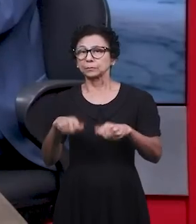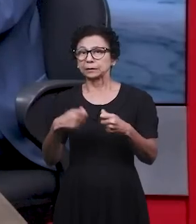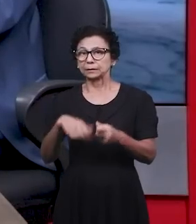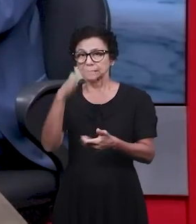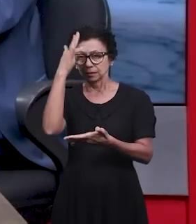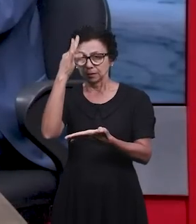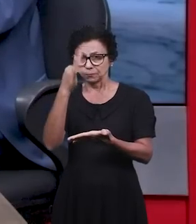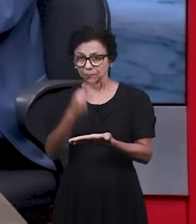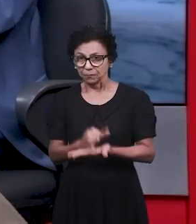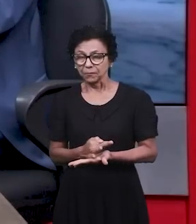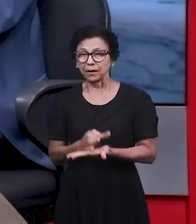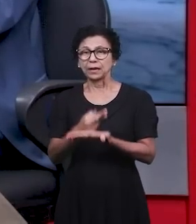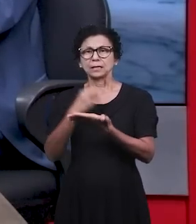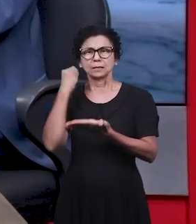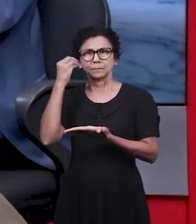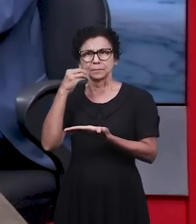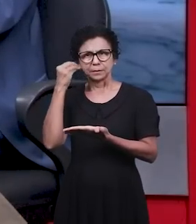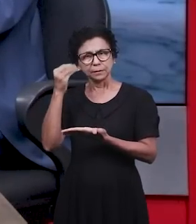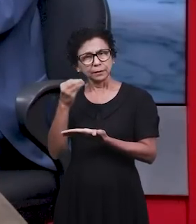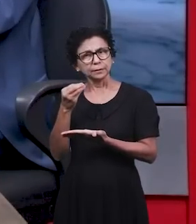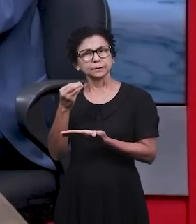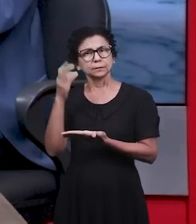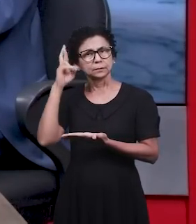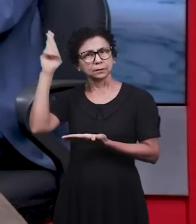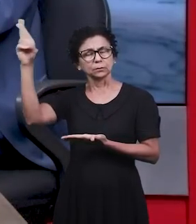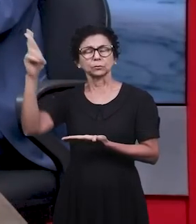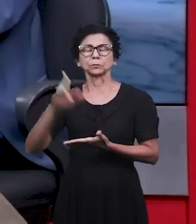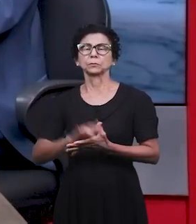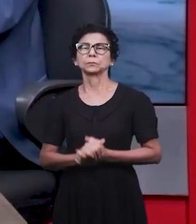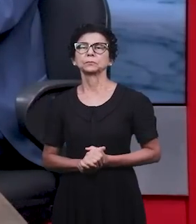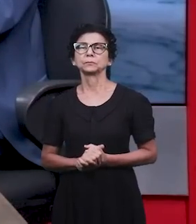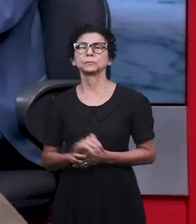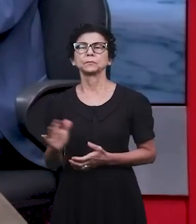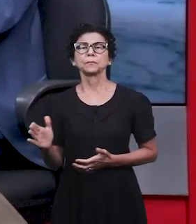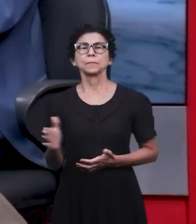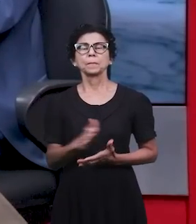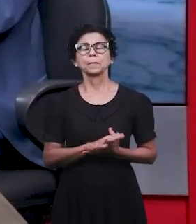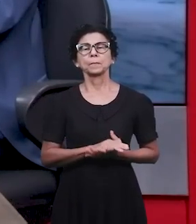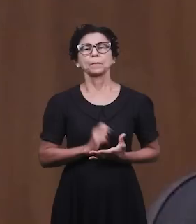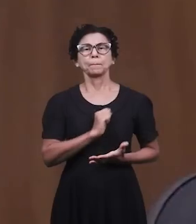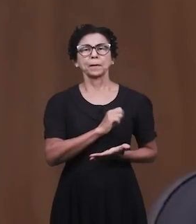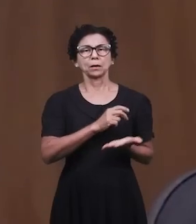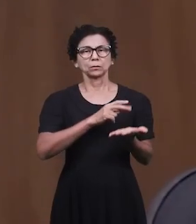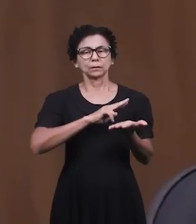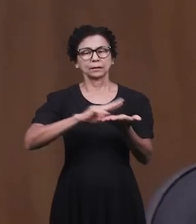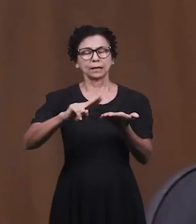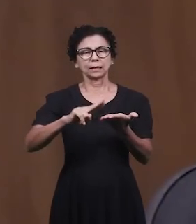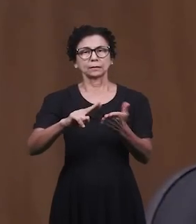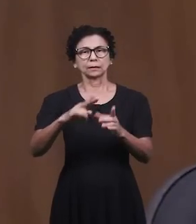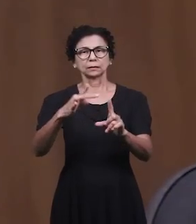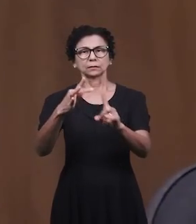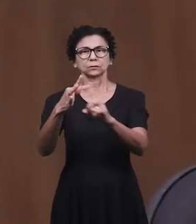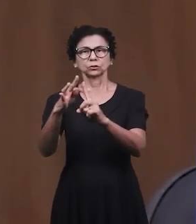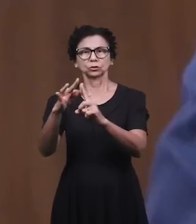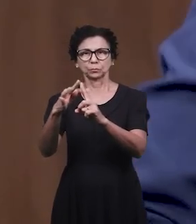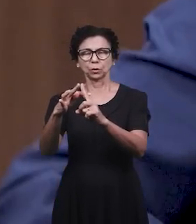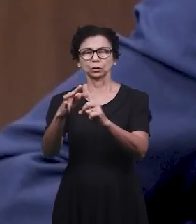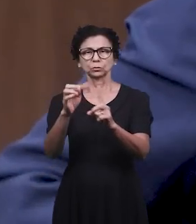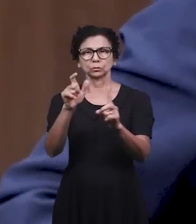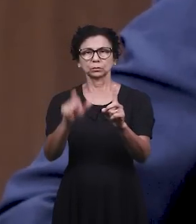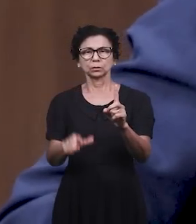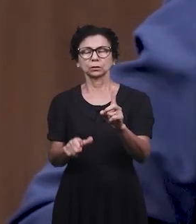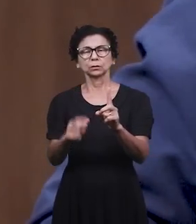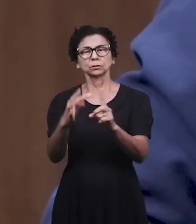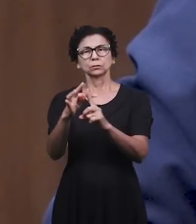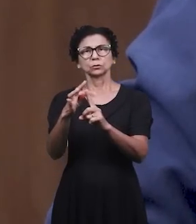Eu acho interessante, porque nós temos 2 pontos aí. Quando ele escreve a Timóteo, ele estabelece ali as